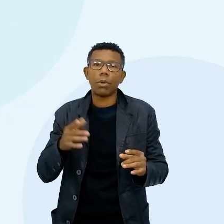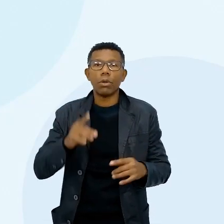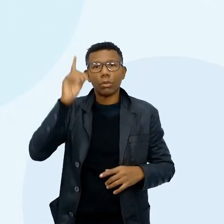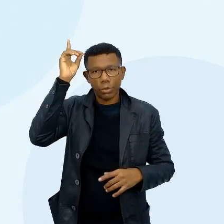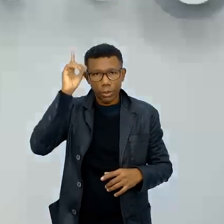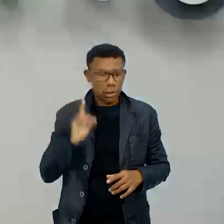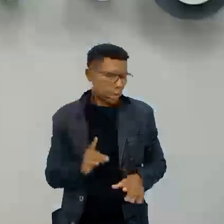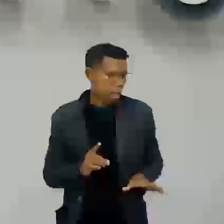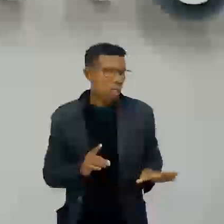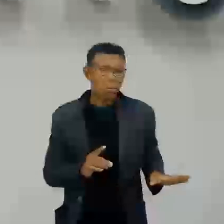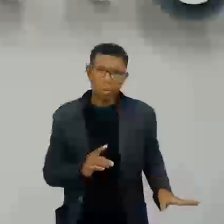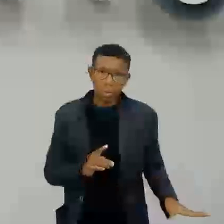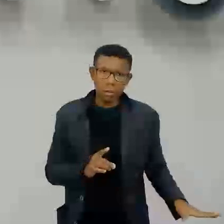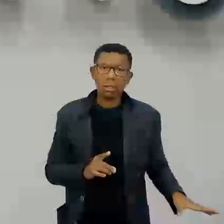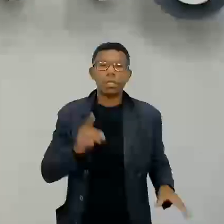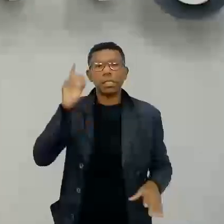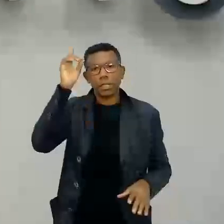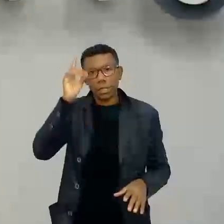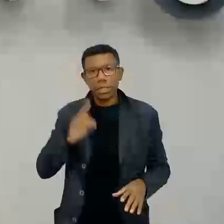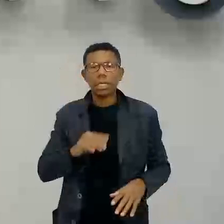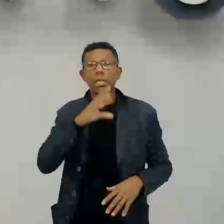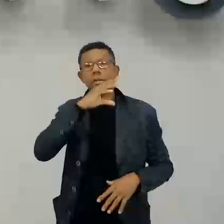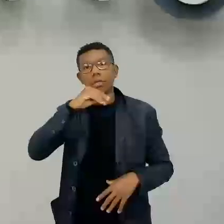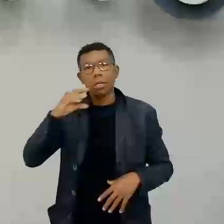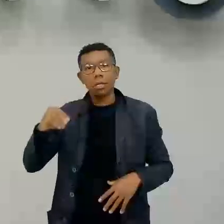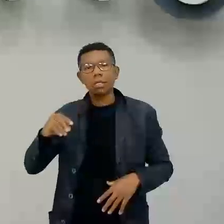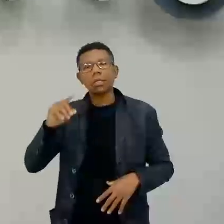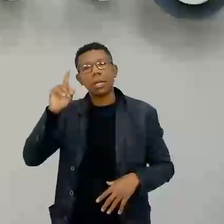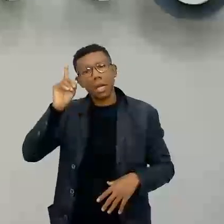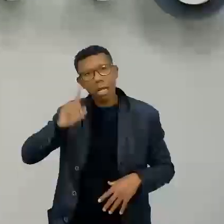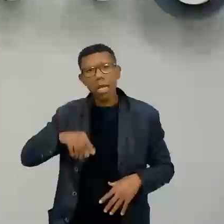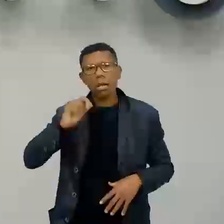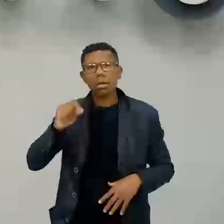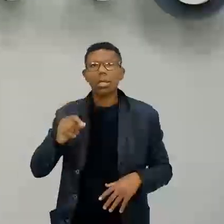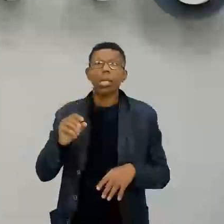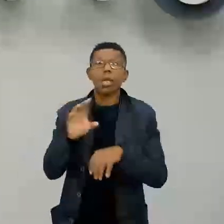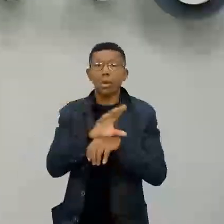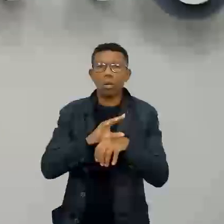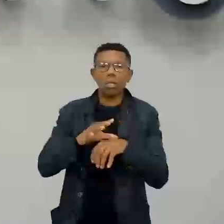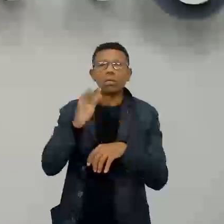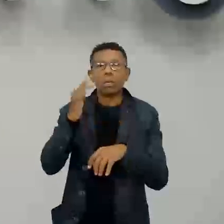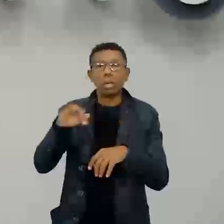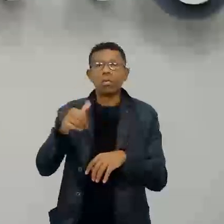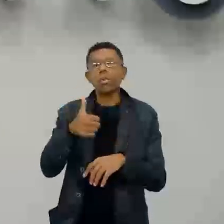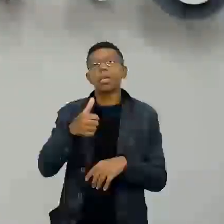infância e adolescência, se institui com a Constituição Federal de